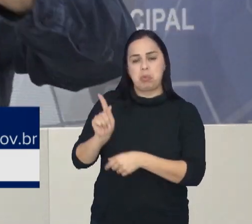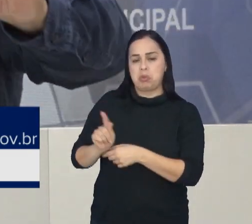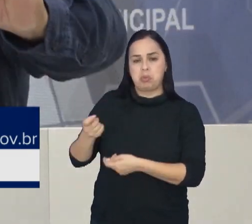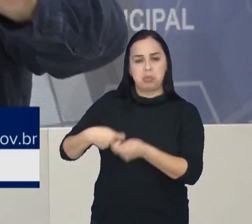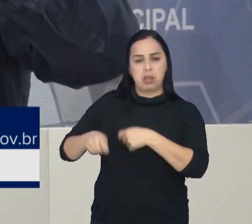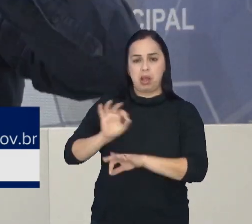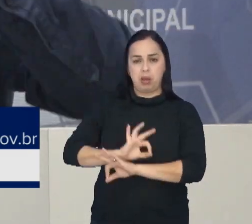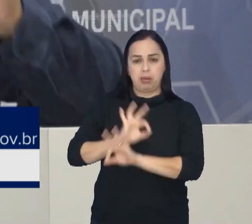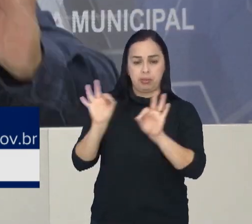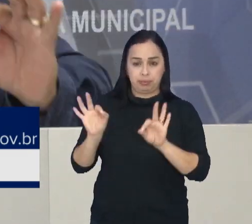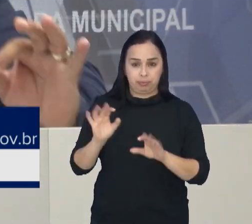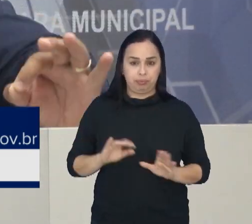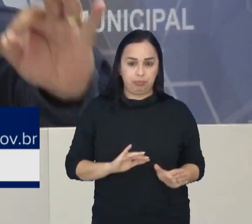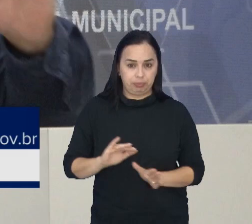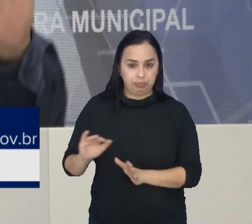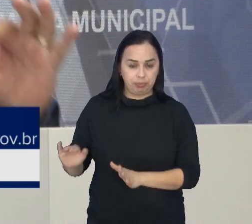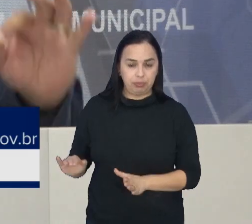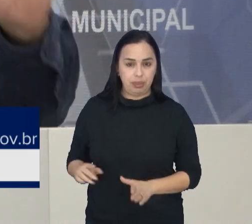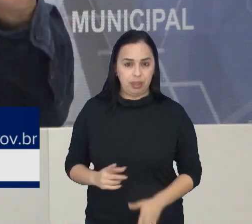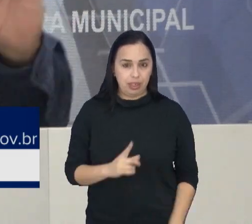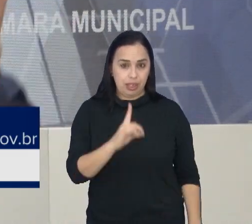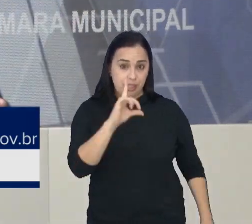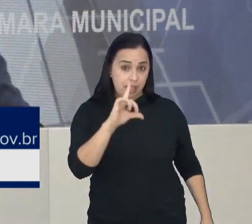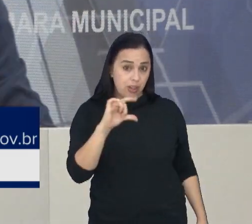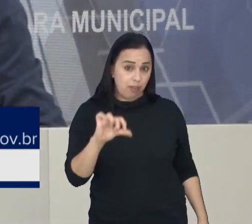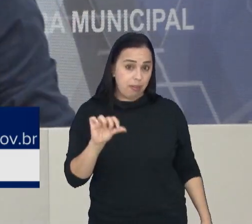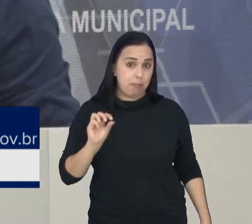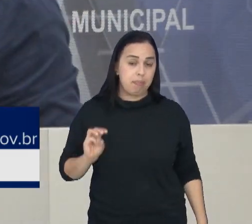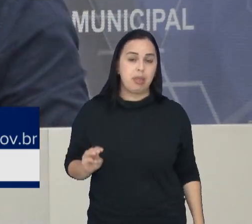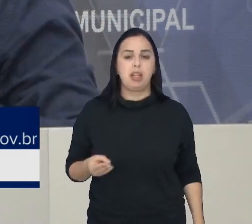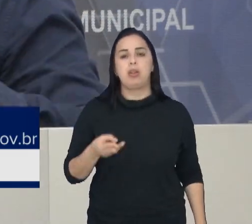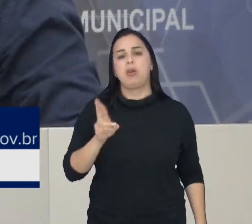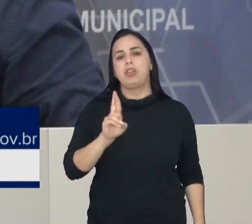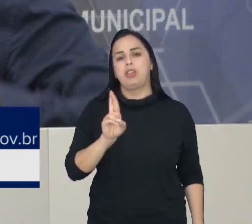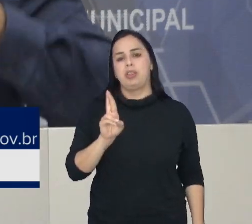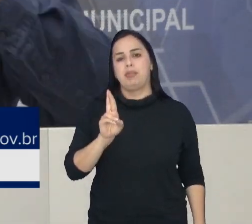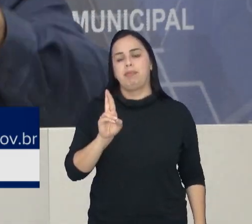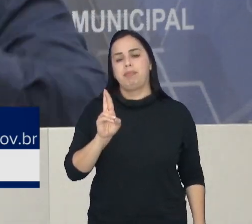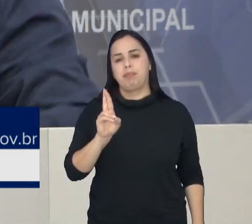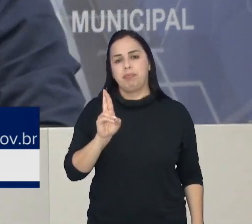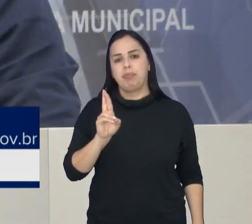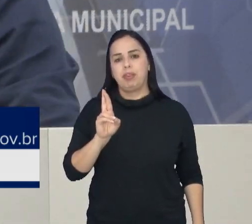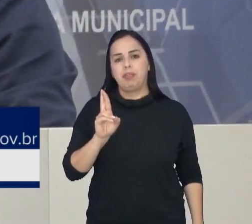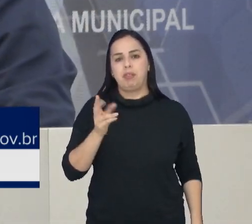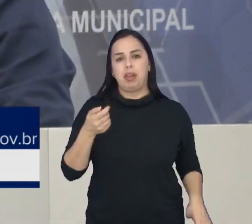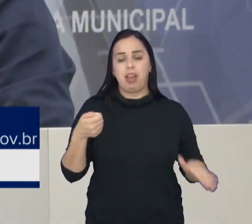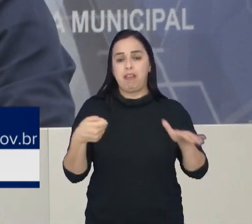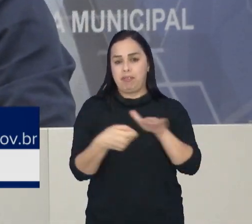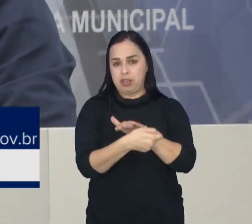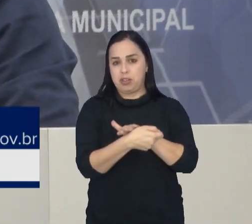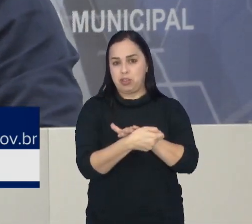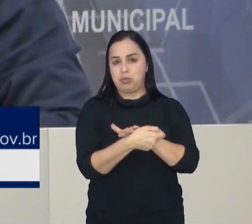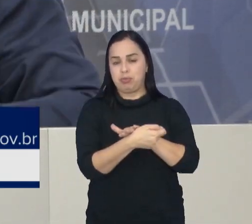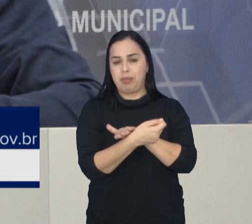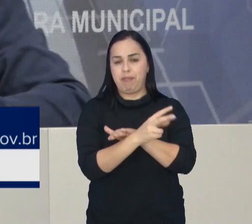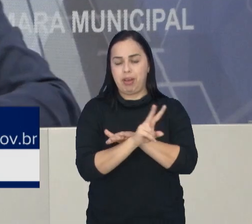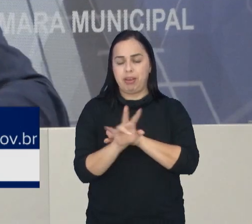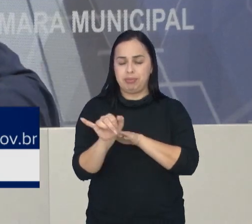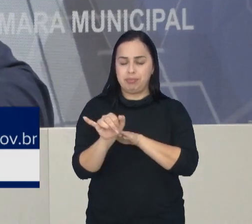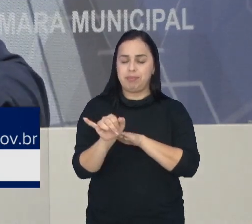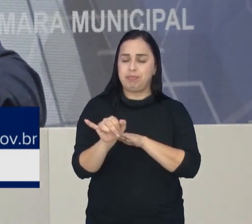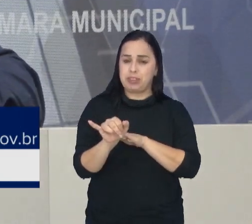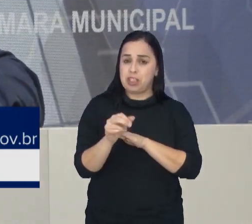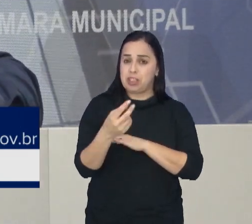Vereadores, 19 milhões de reais serão aplicados nesse projeto. Ou